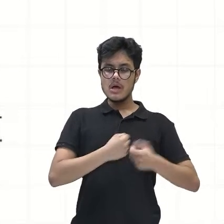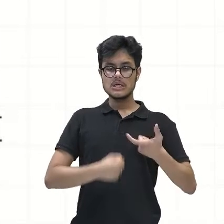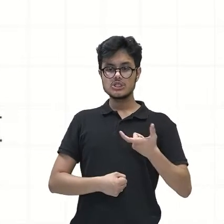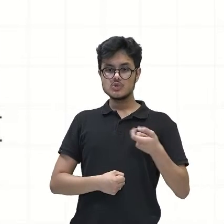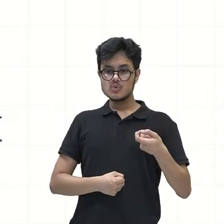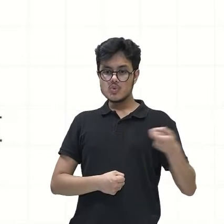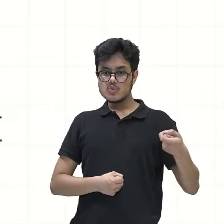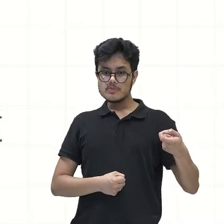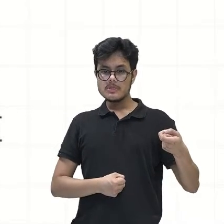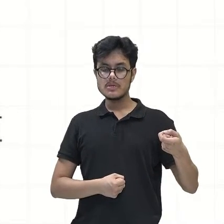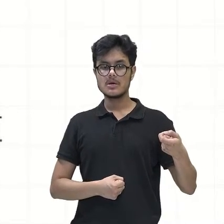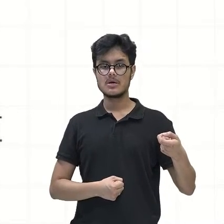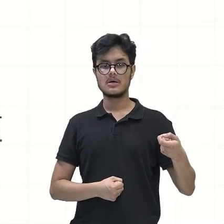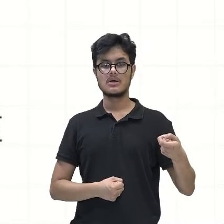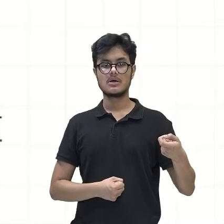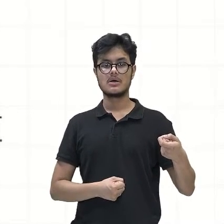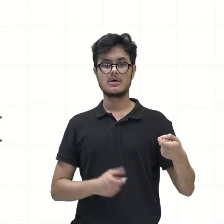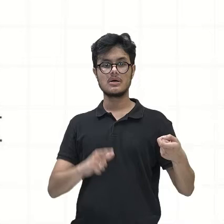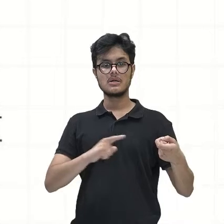tive